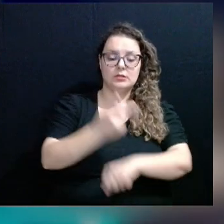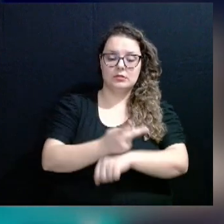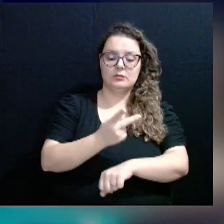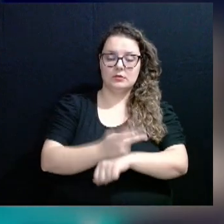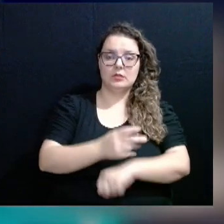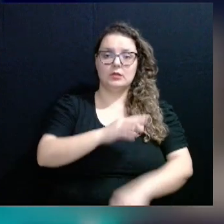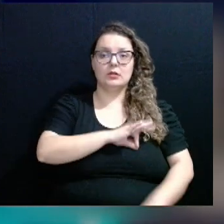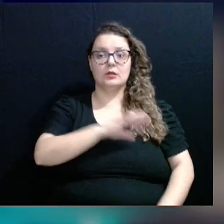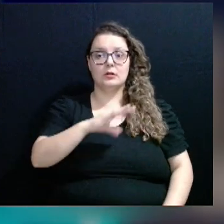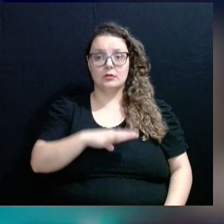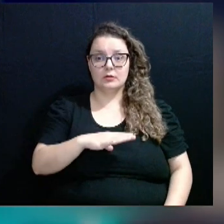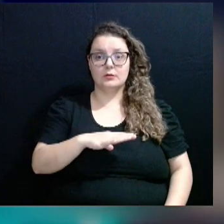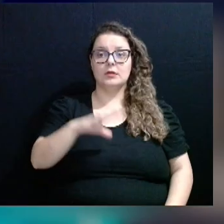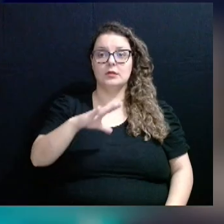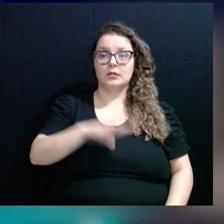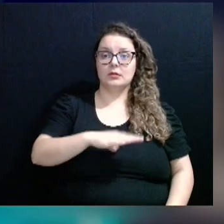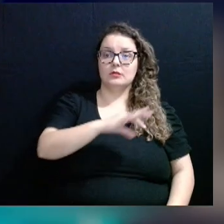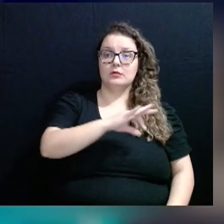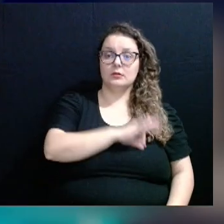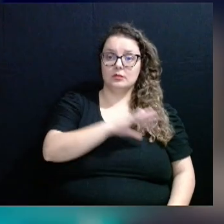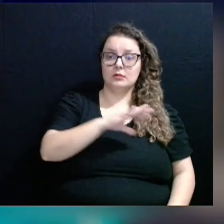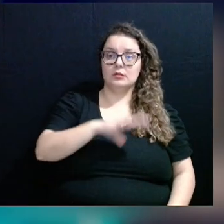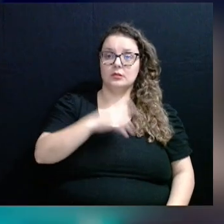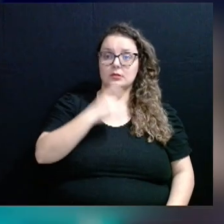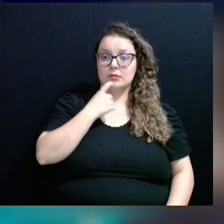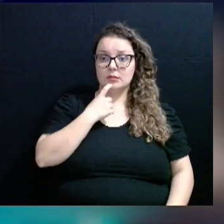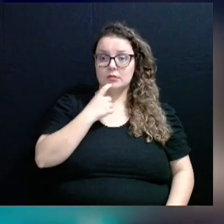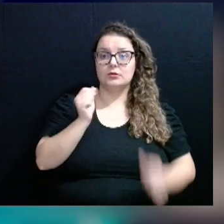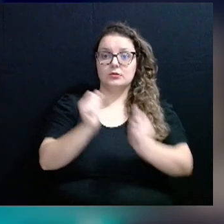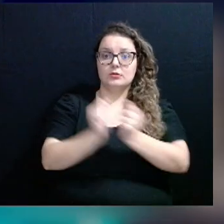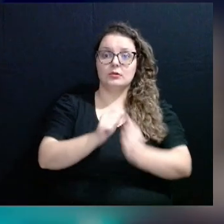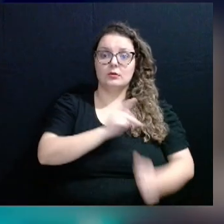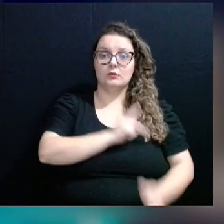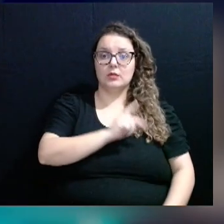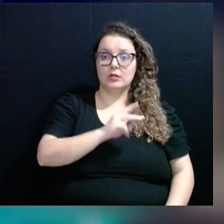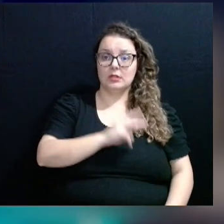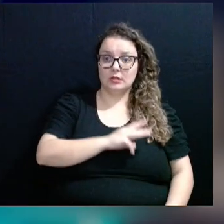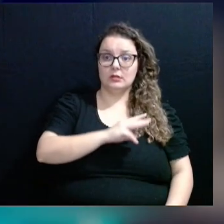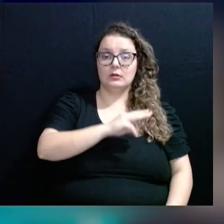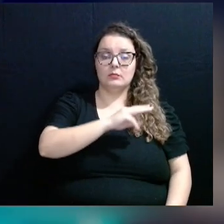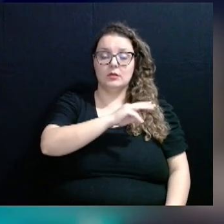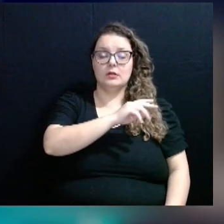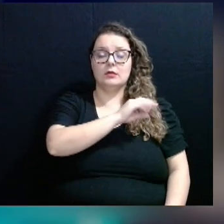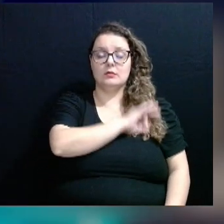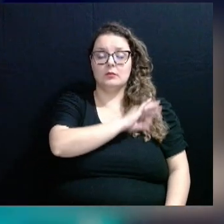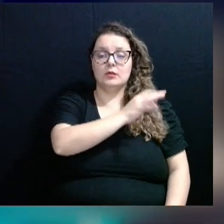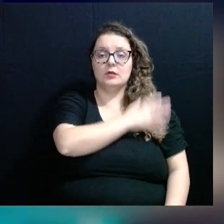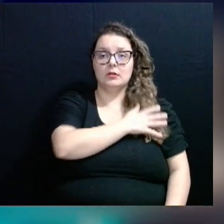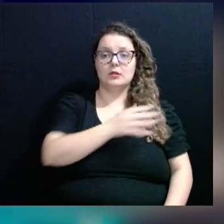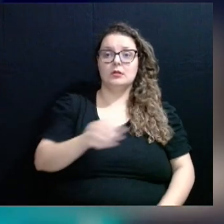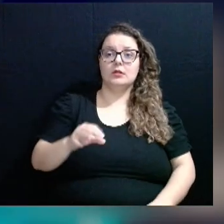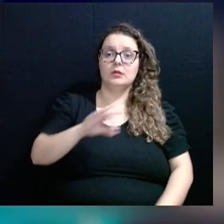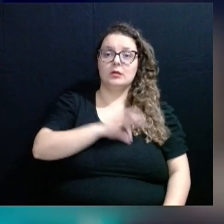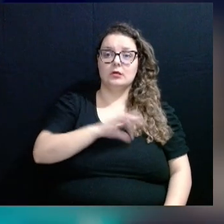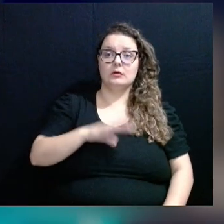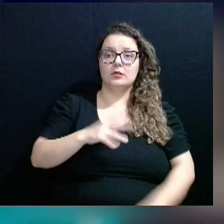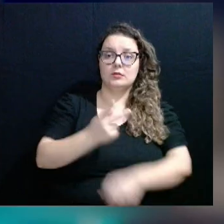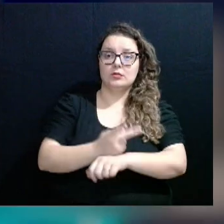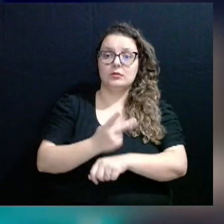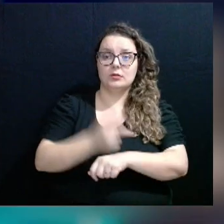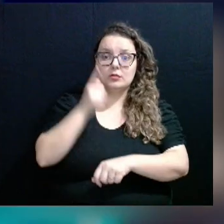de Campinas, junto com a PM e a Guarda Municipal de Pedreira, conseguiram deter já